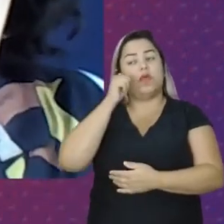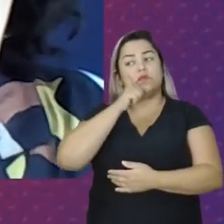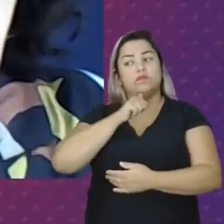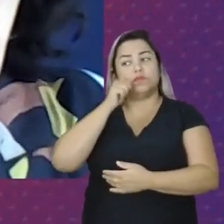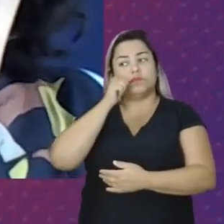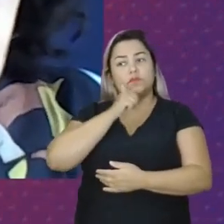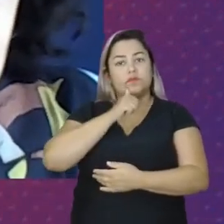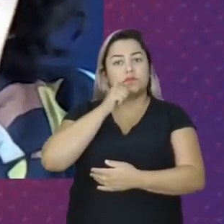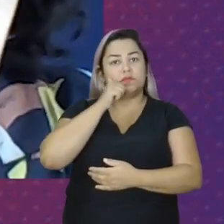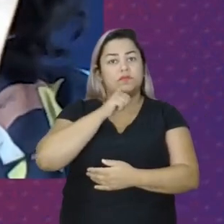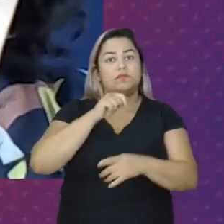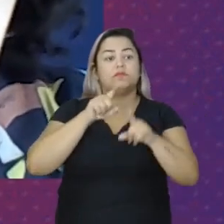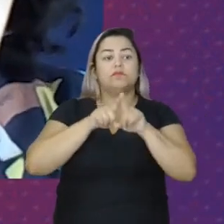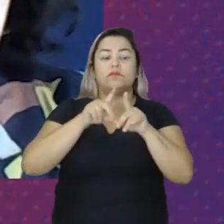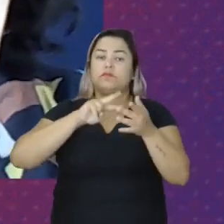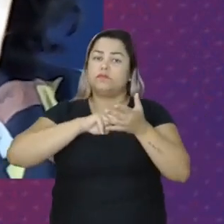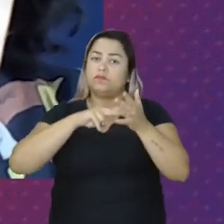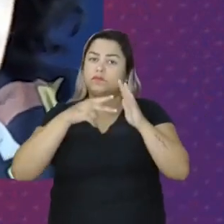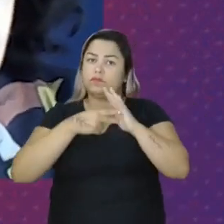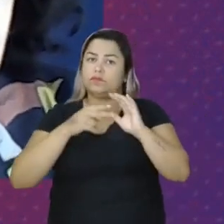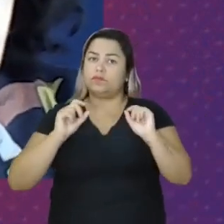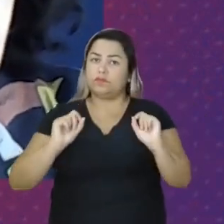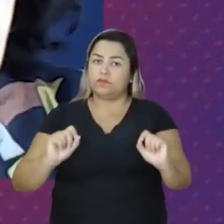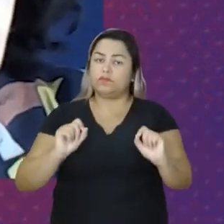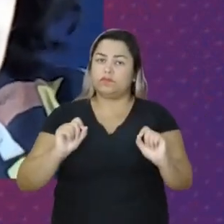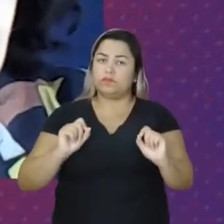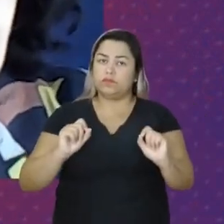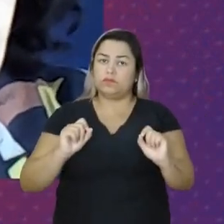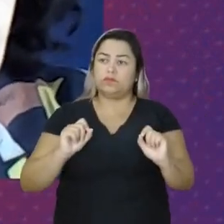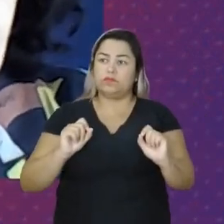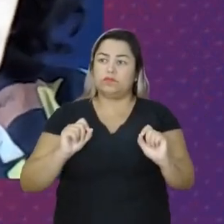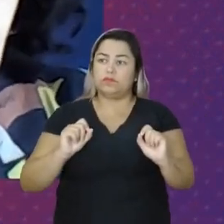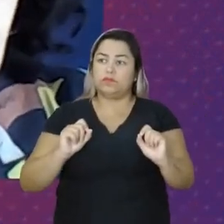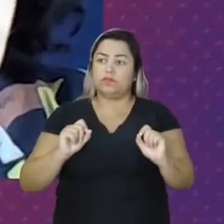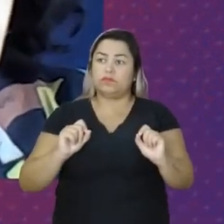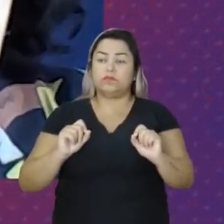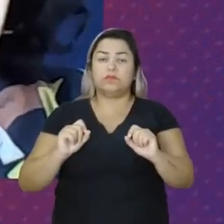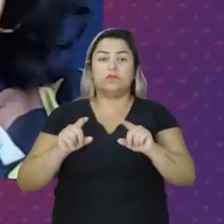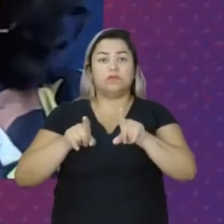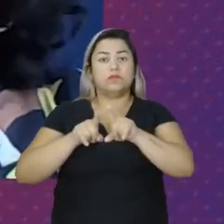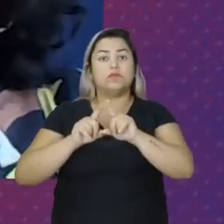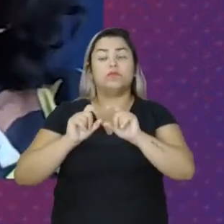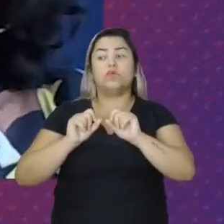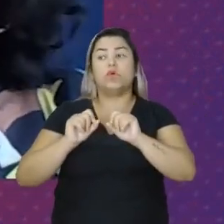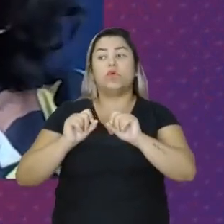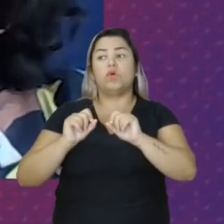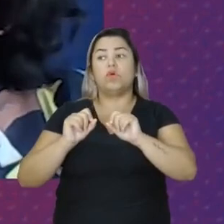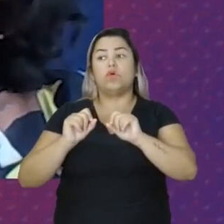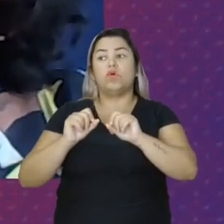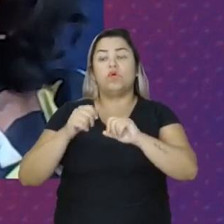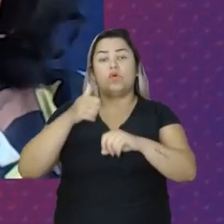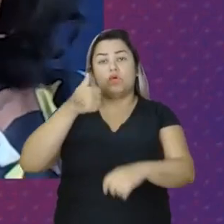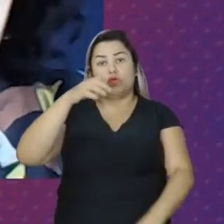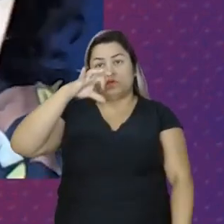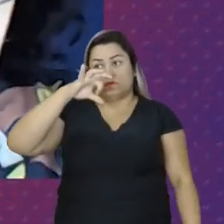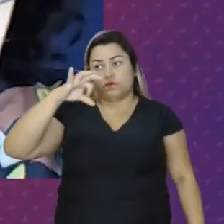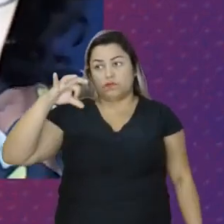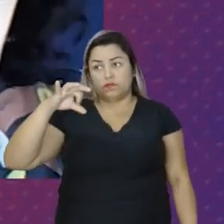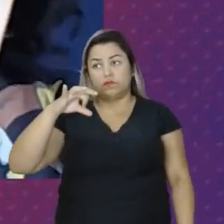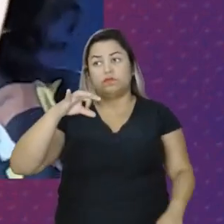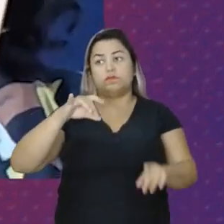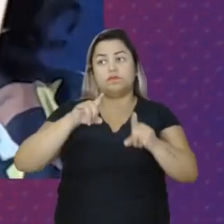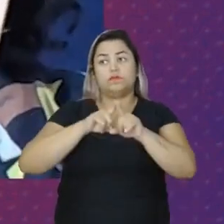mulheres, no sentido de ratificar a Convenção 99 da